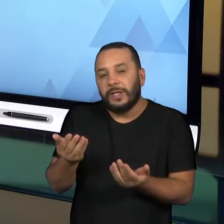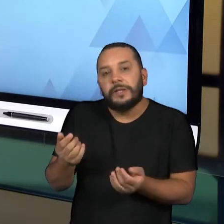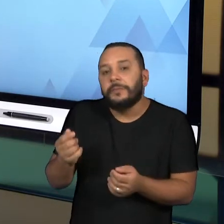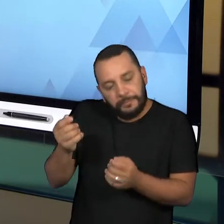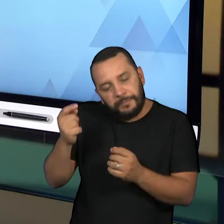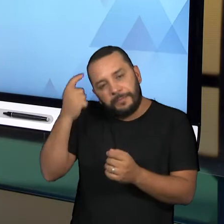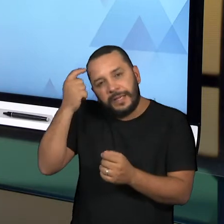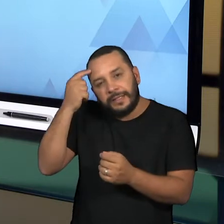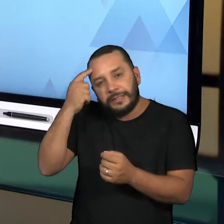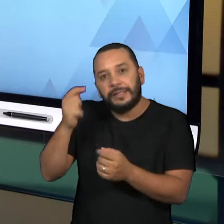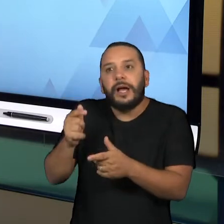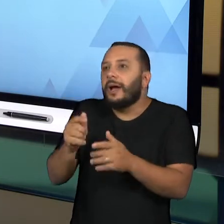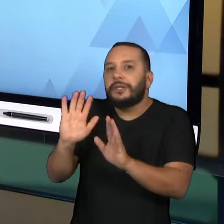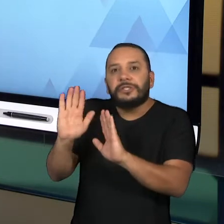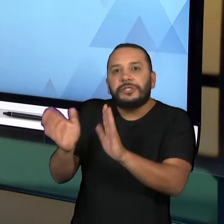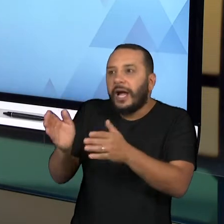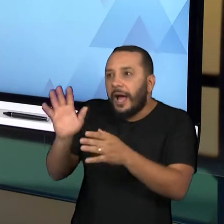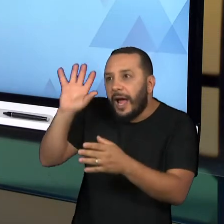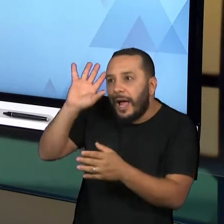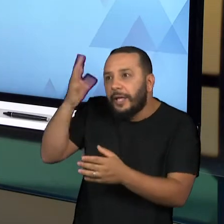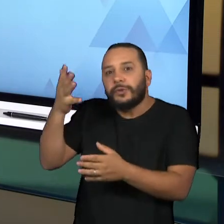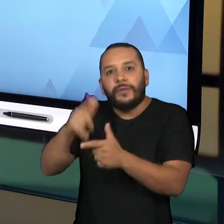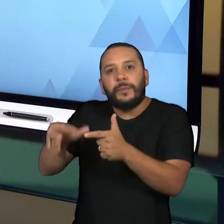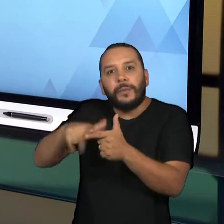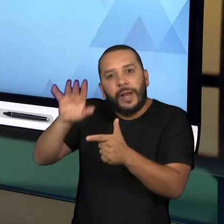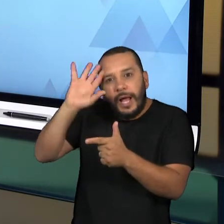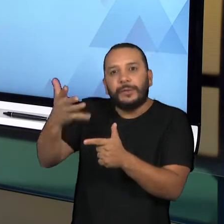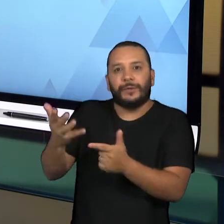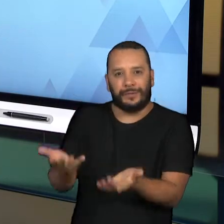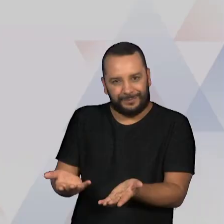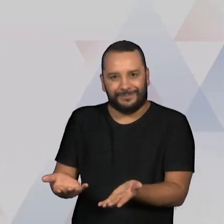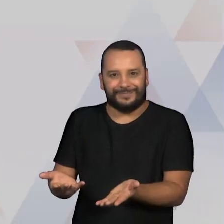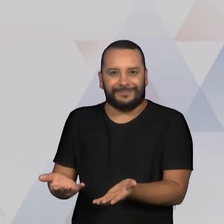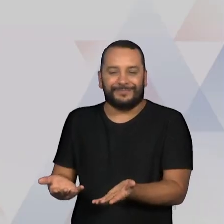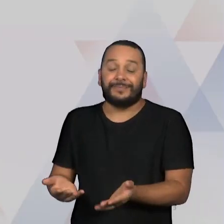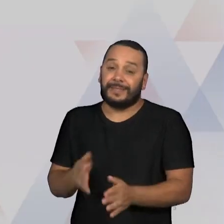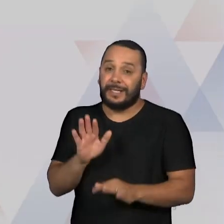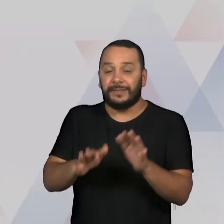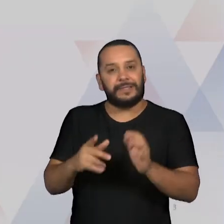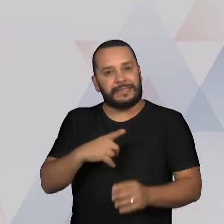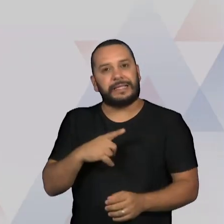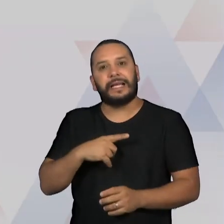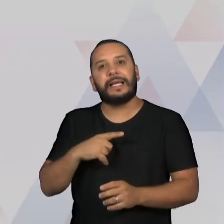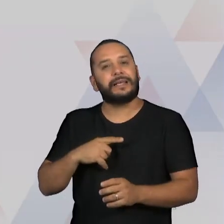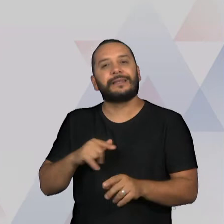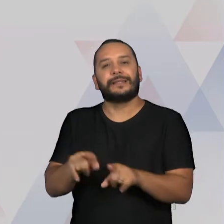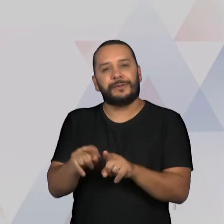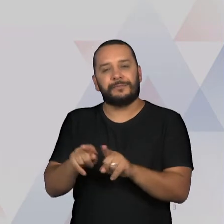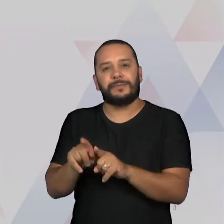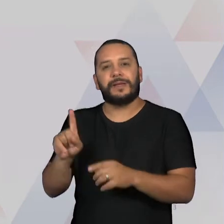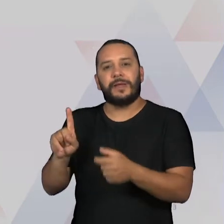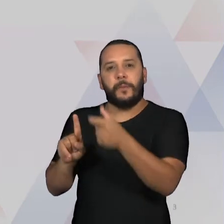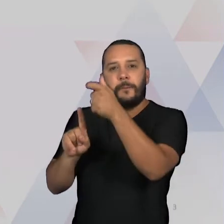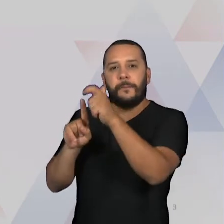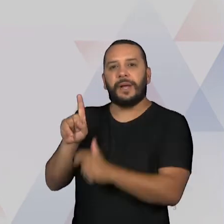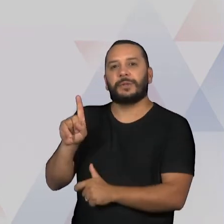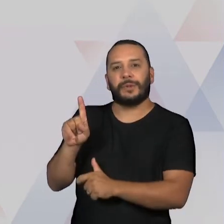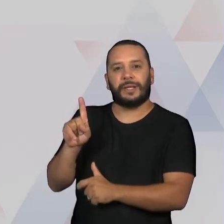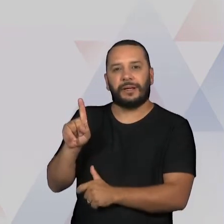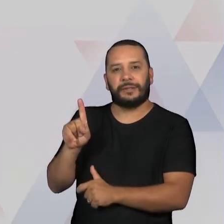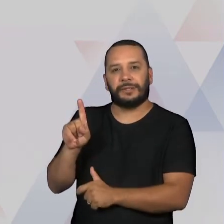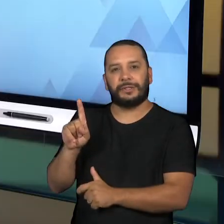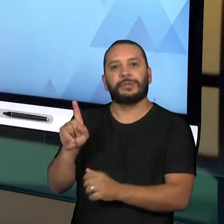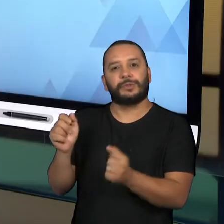por exemplo né às vezes apresentando um personagem para dialogar com